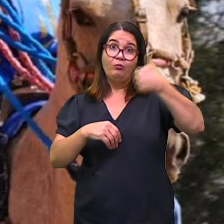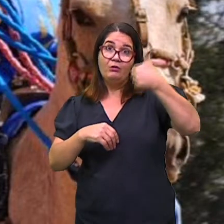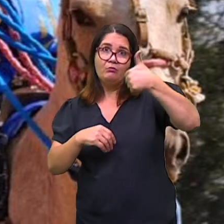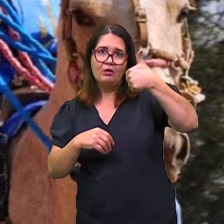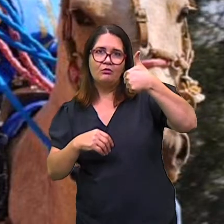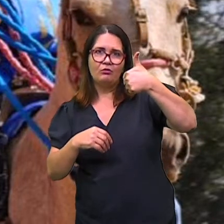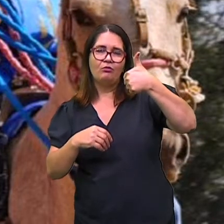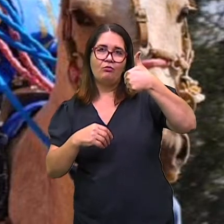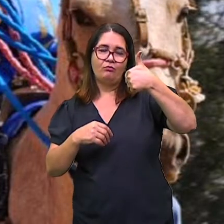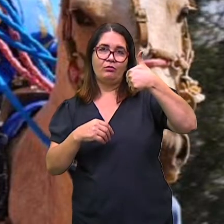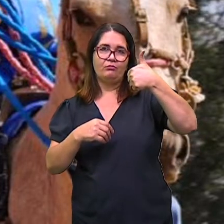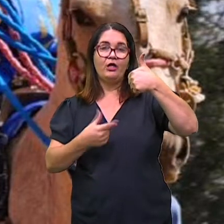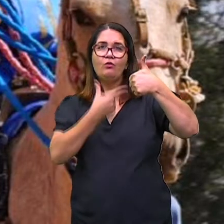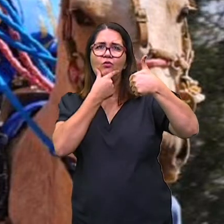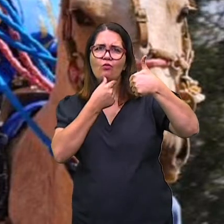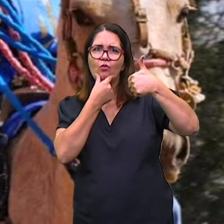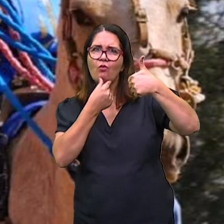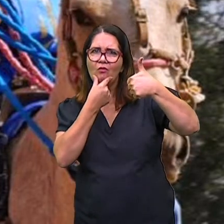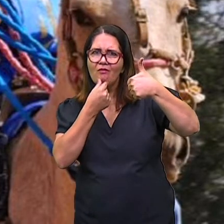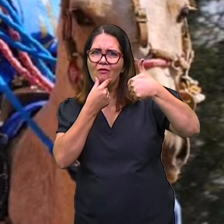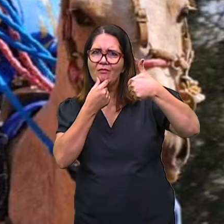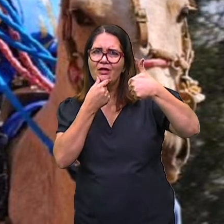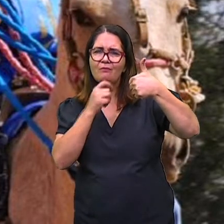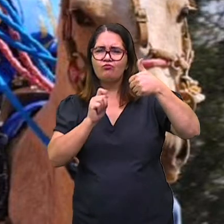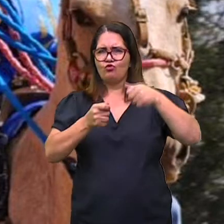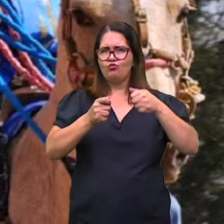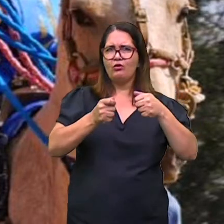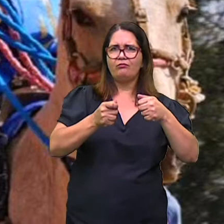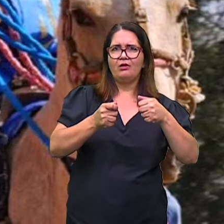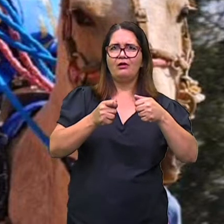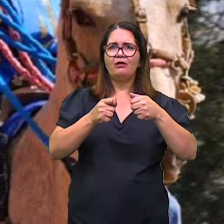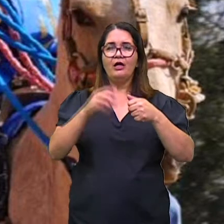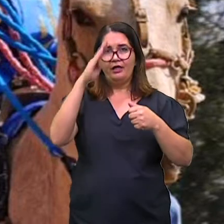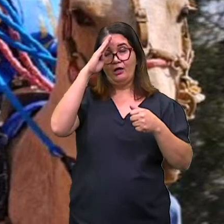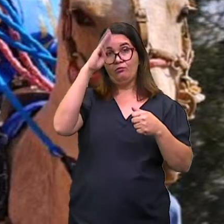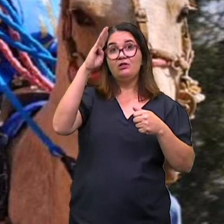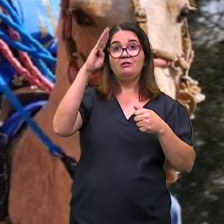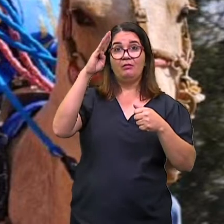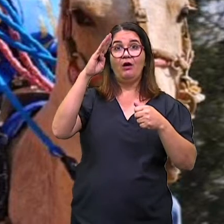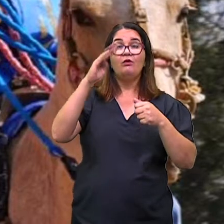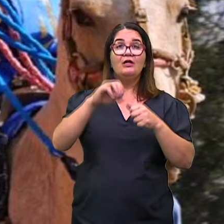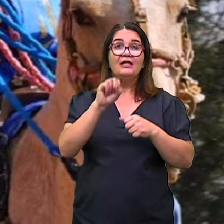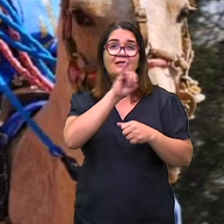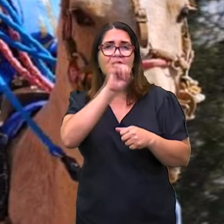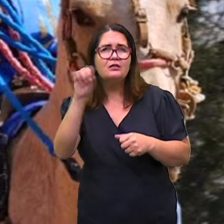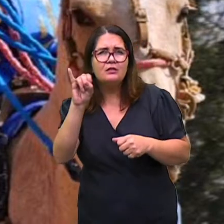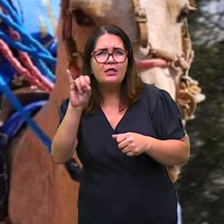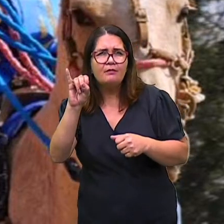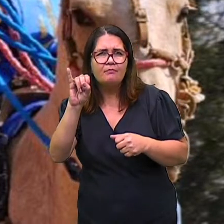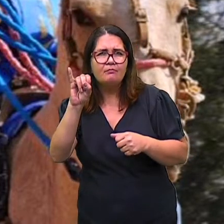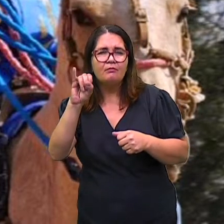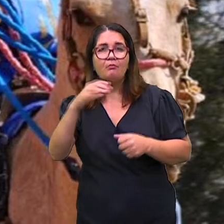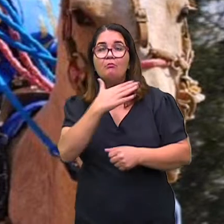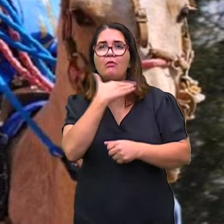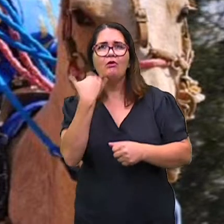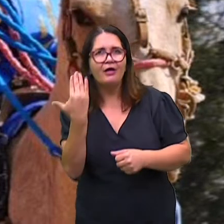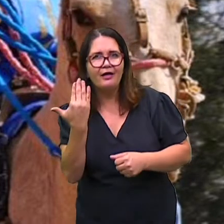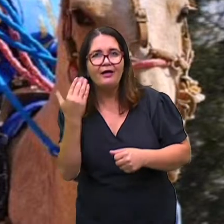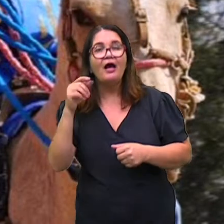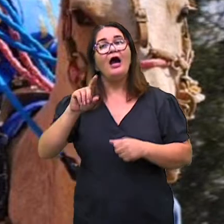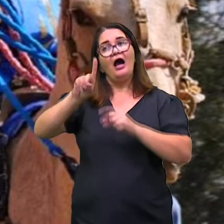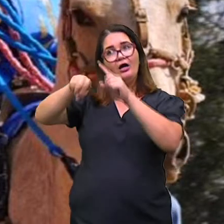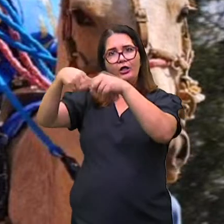outro acima. O mesmo acontece com o embaixador, que só tornar-se-á rei se o próprio rei morrer